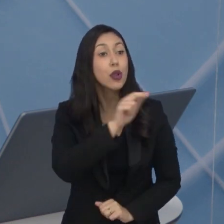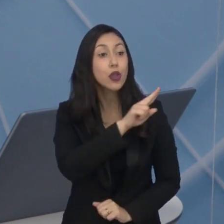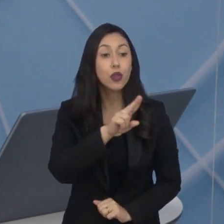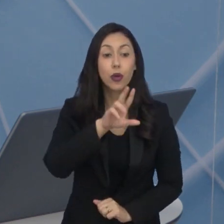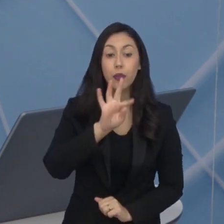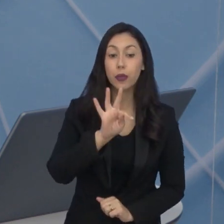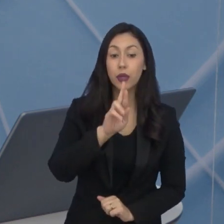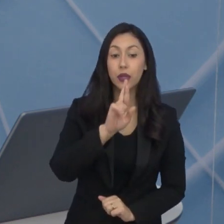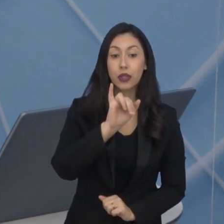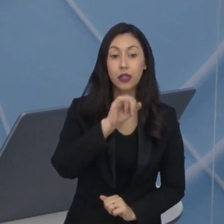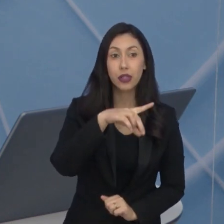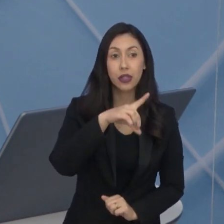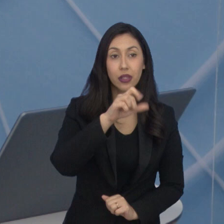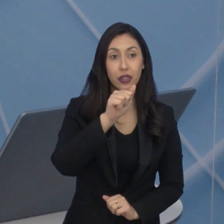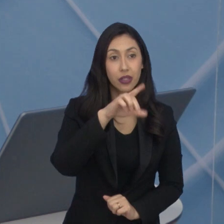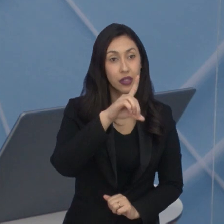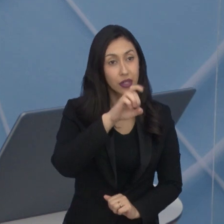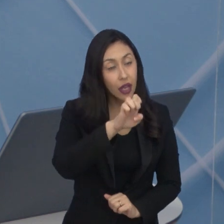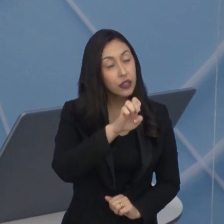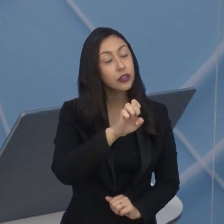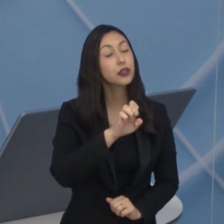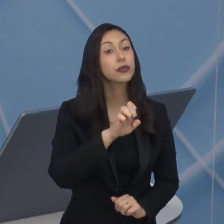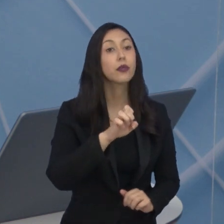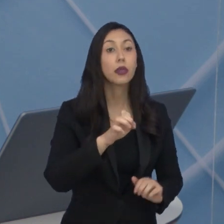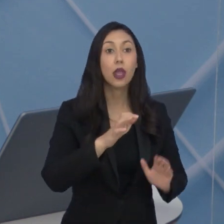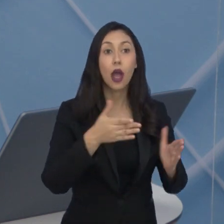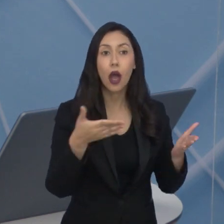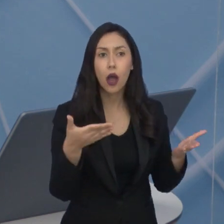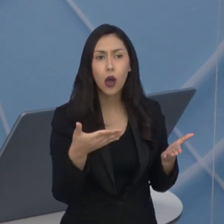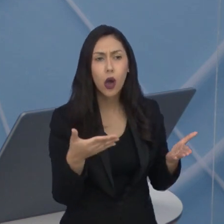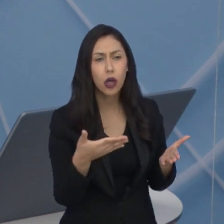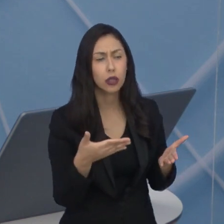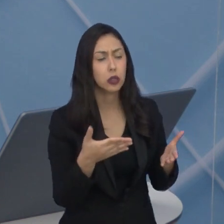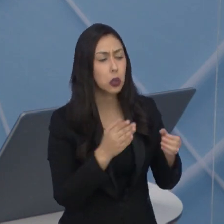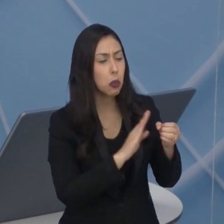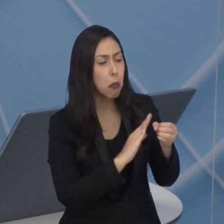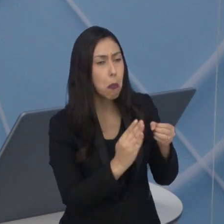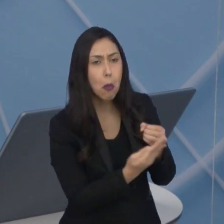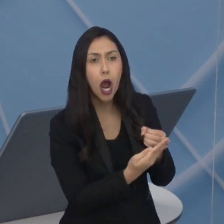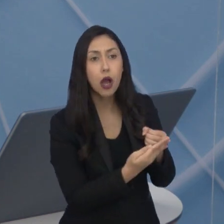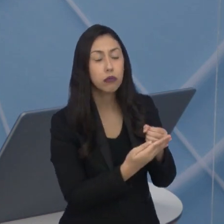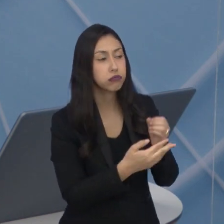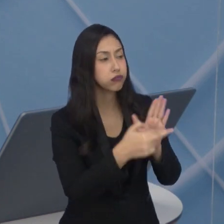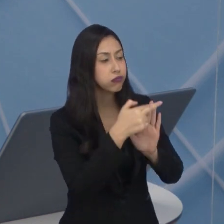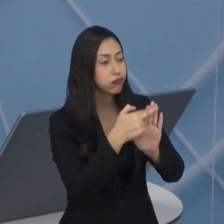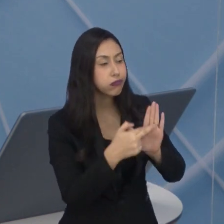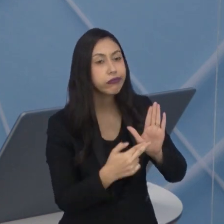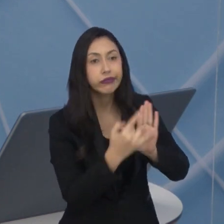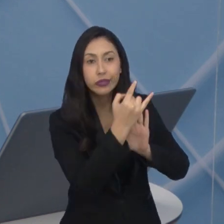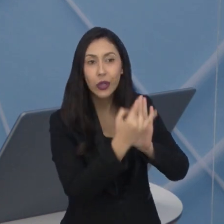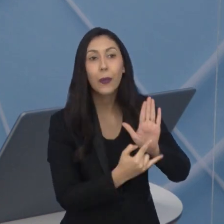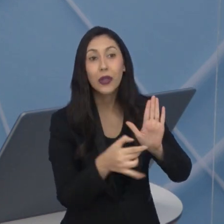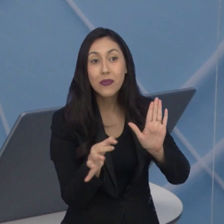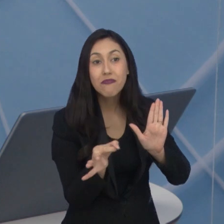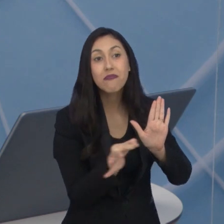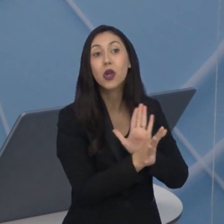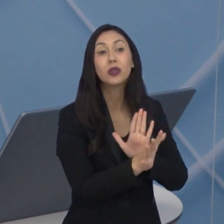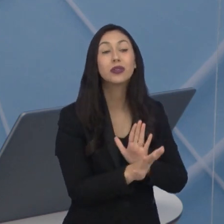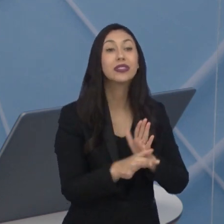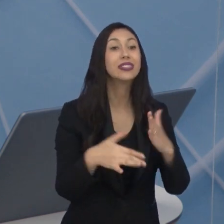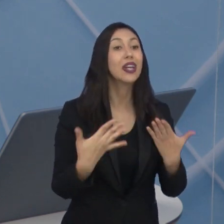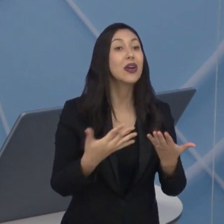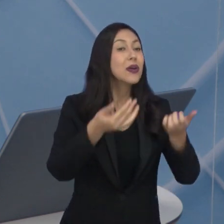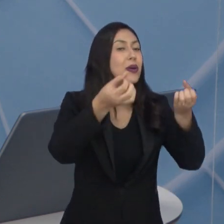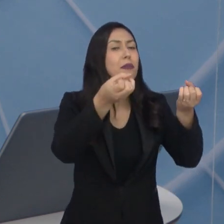teve recentemente o bairro, né, regularizado, e ela deu um depoimento para a gente, né, do que